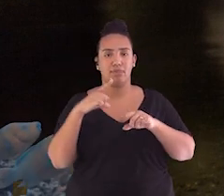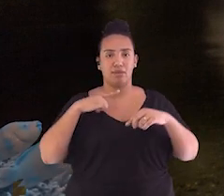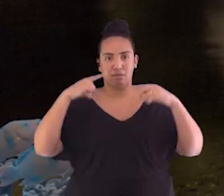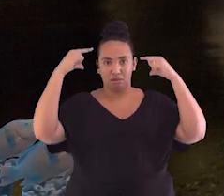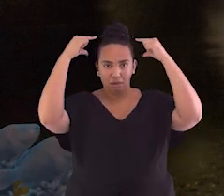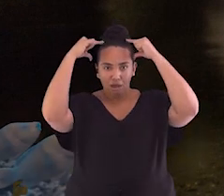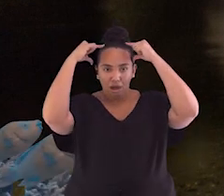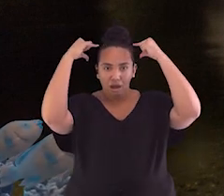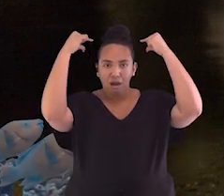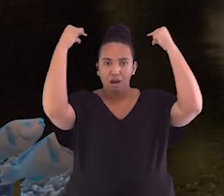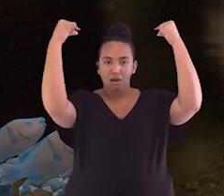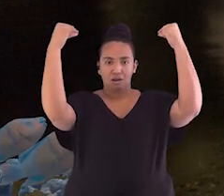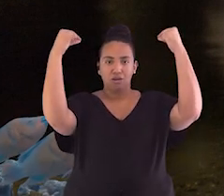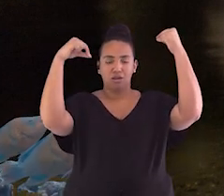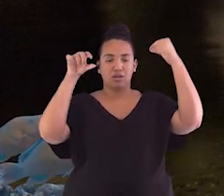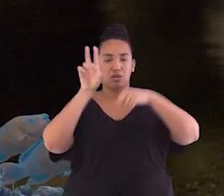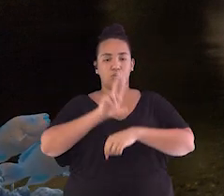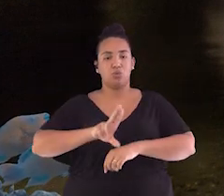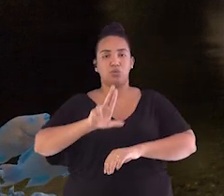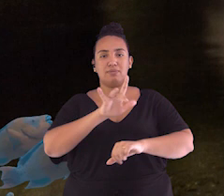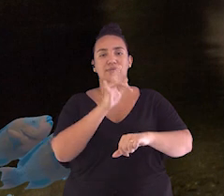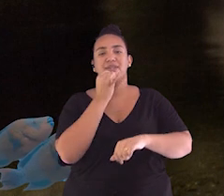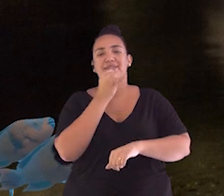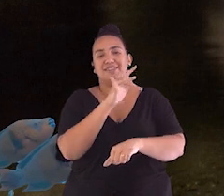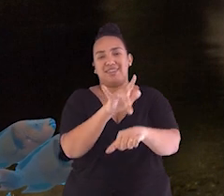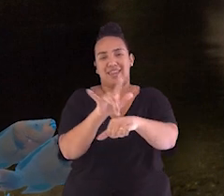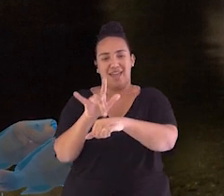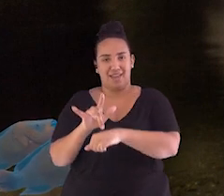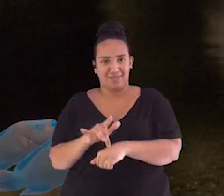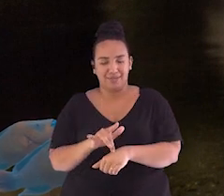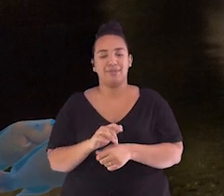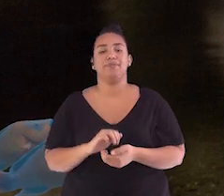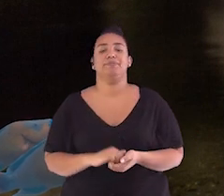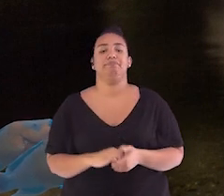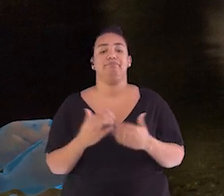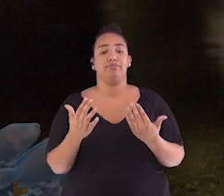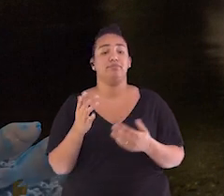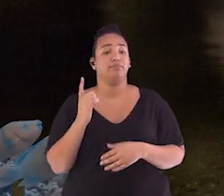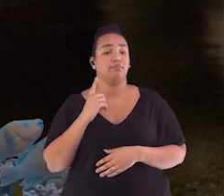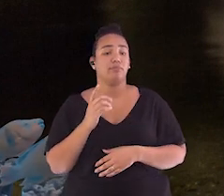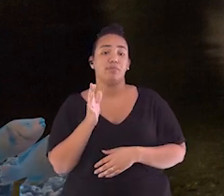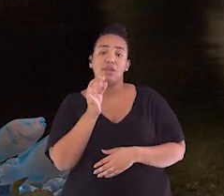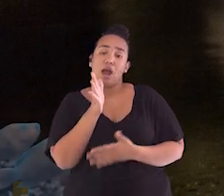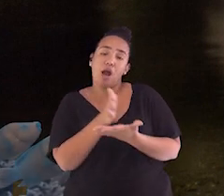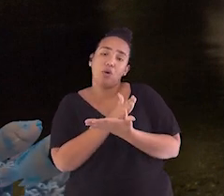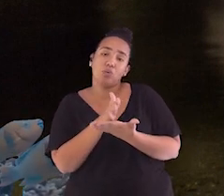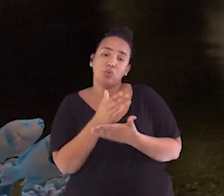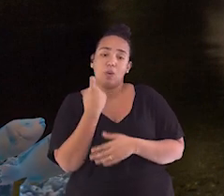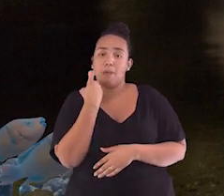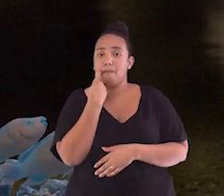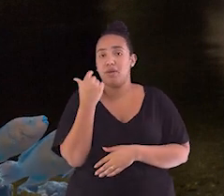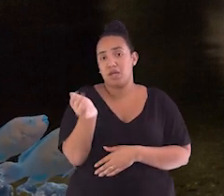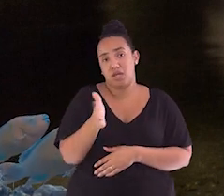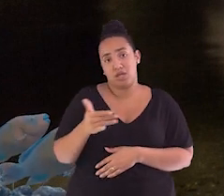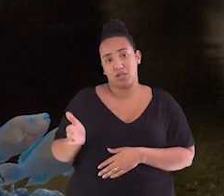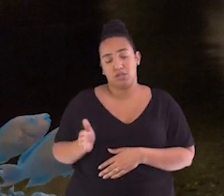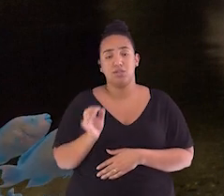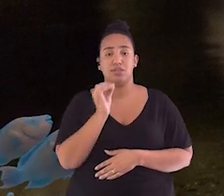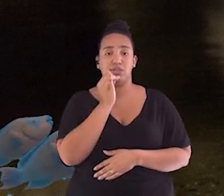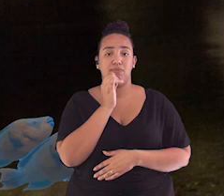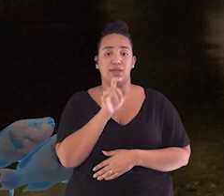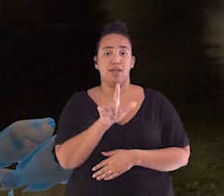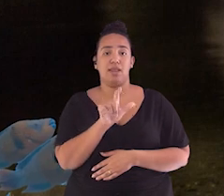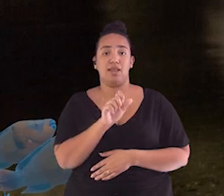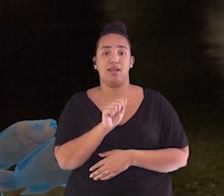numerosas usadas como órgão de tato. Podemos citar algumas espécies de peixes, como os lambaris, os anelídeos,